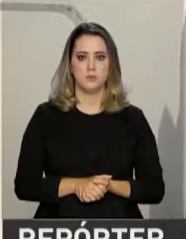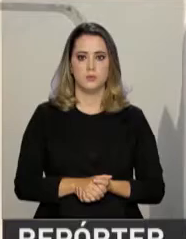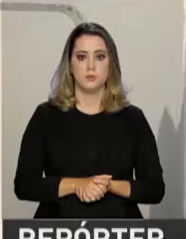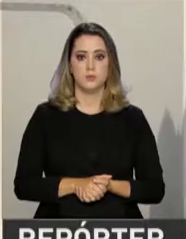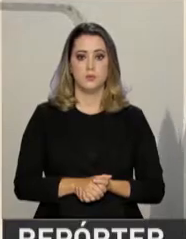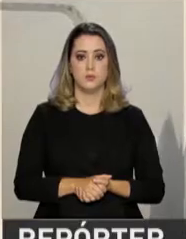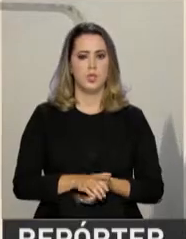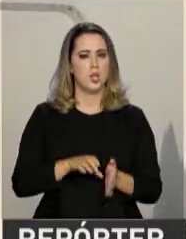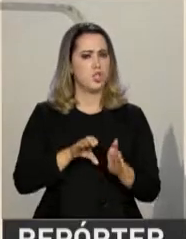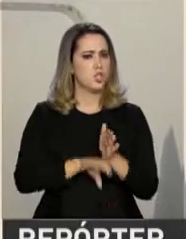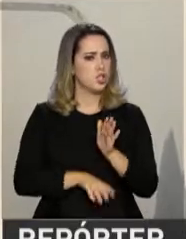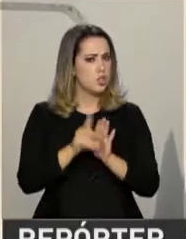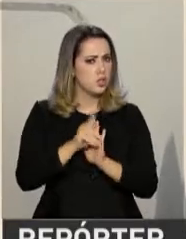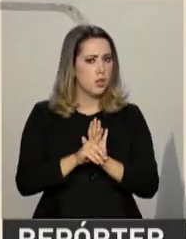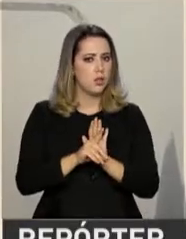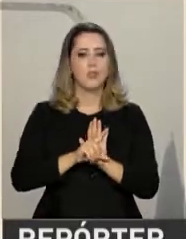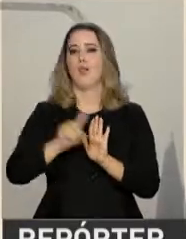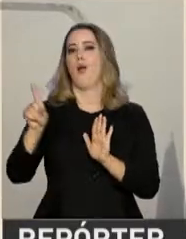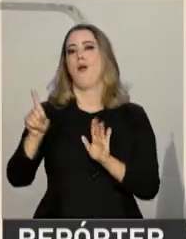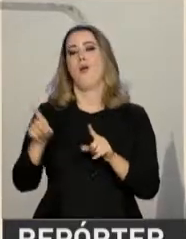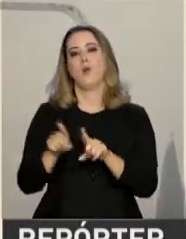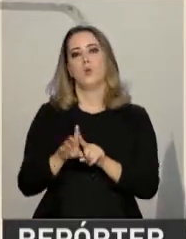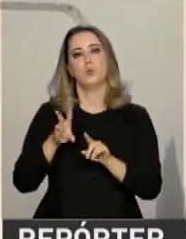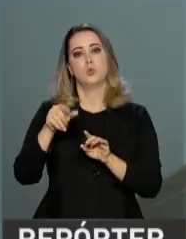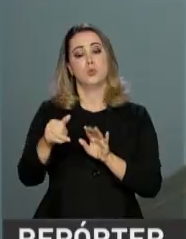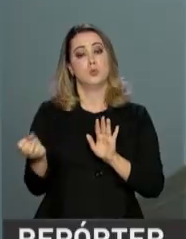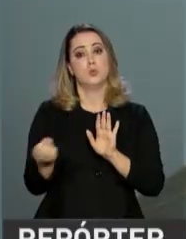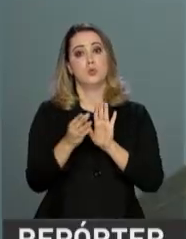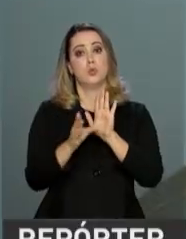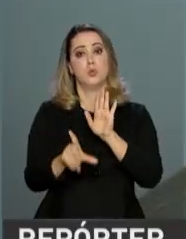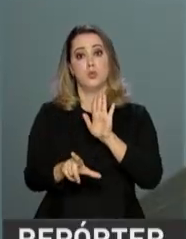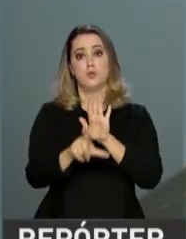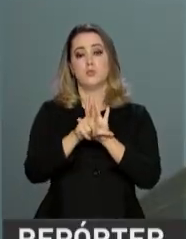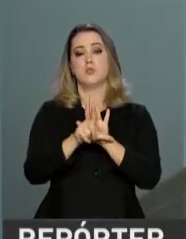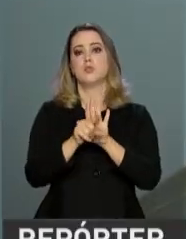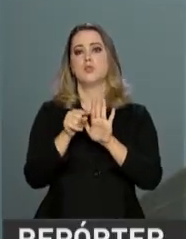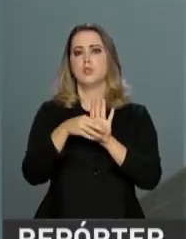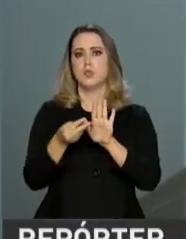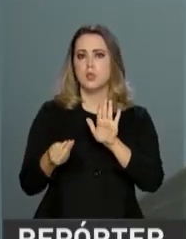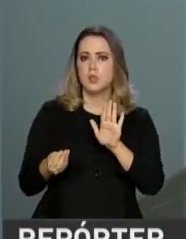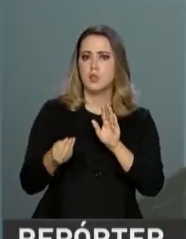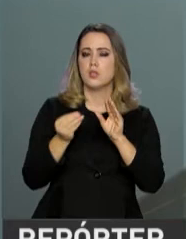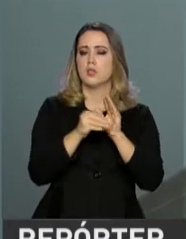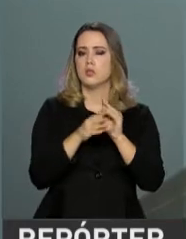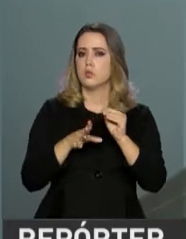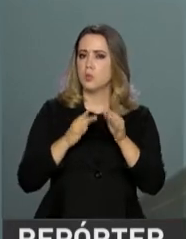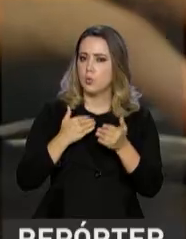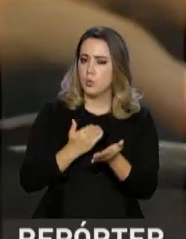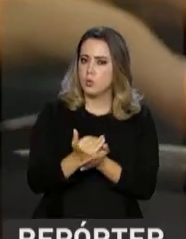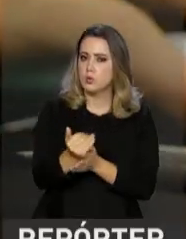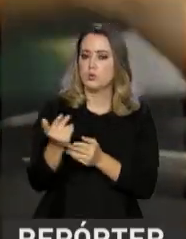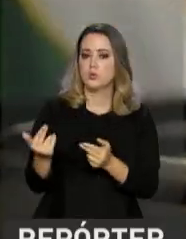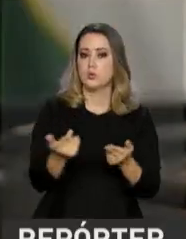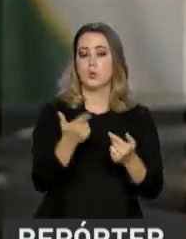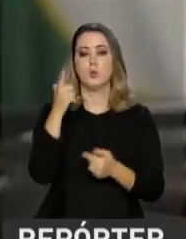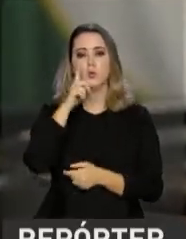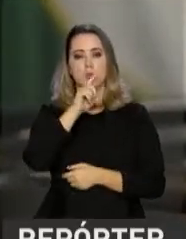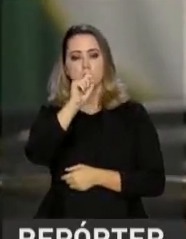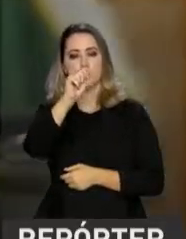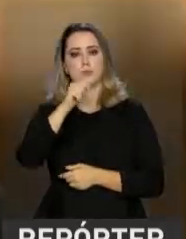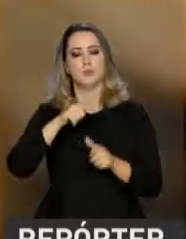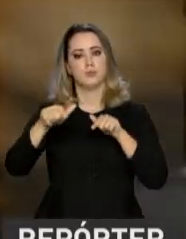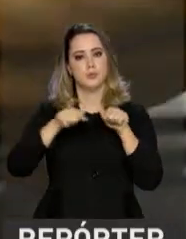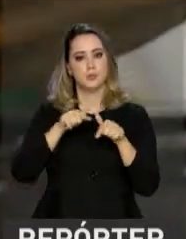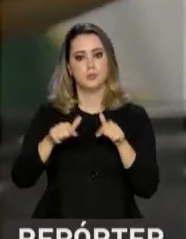nenhum direito a menos a atualização das leis trabalhistas não vai retirar o que já foi conquistado pelo trabalhador